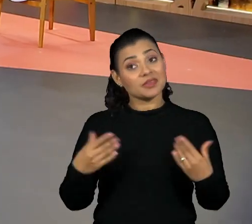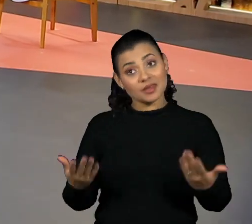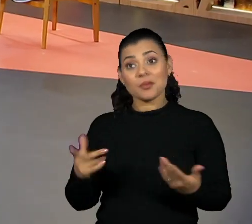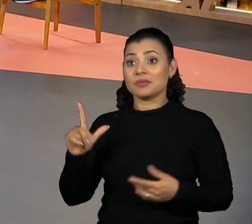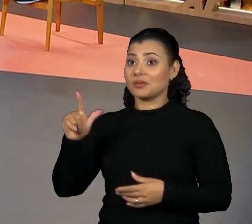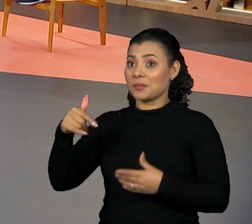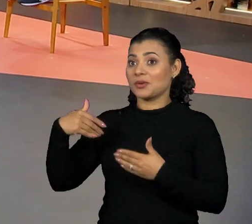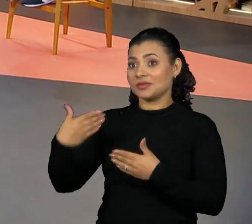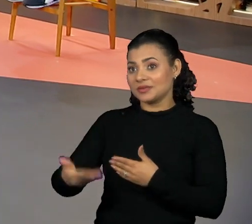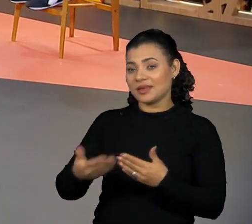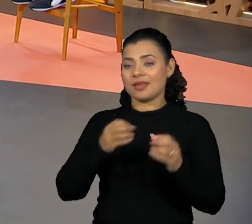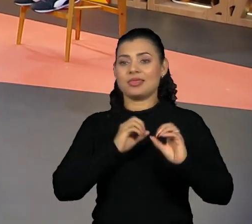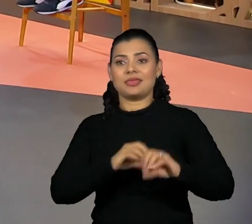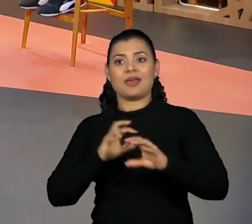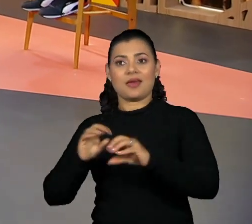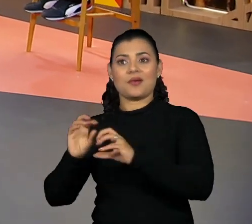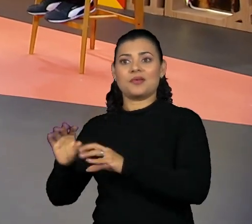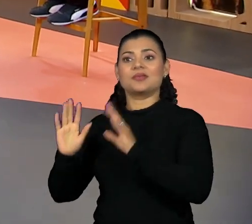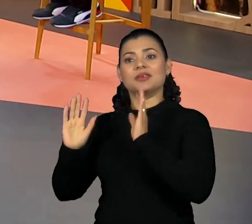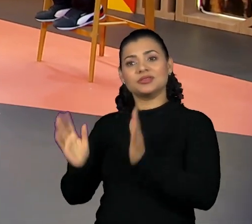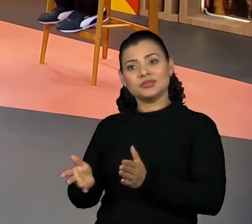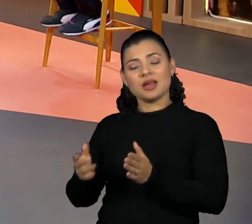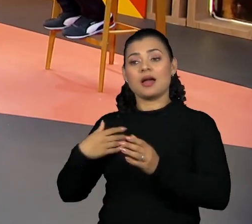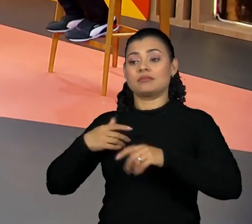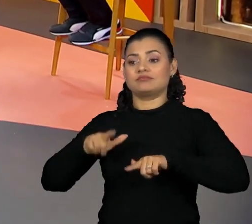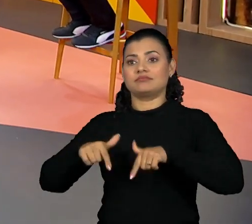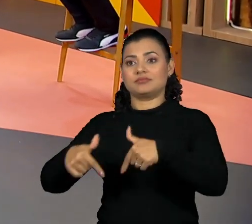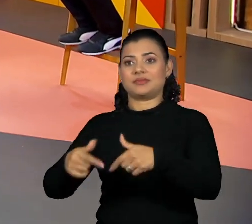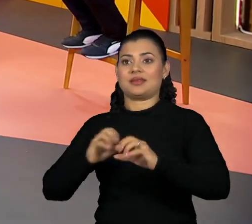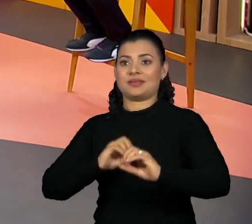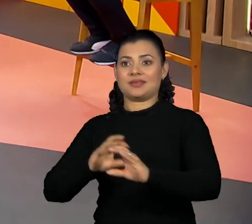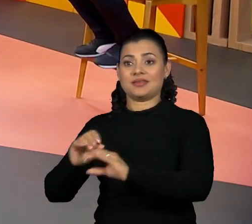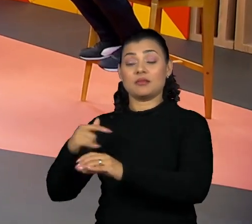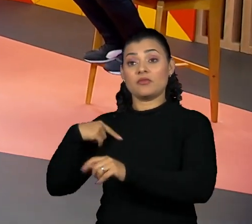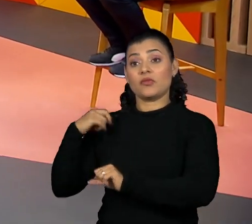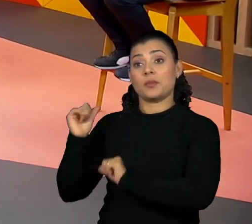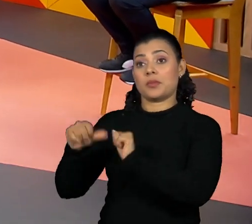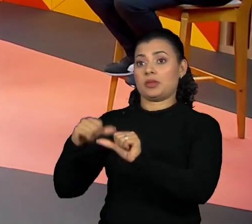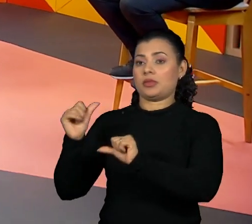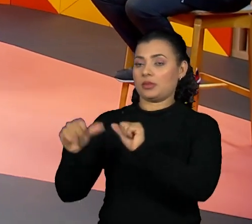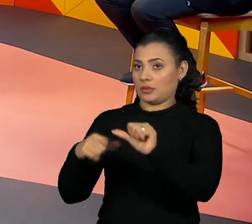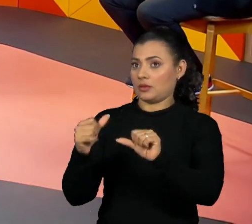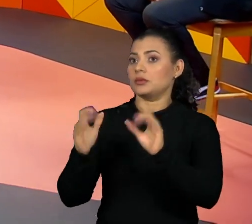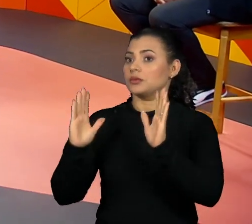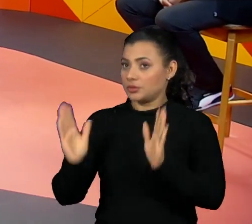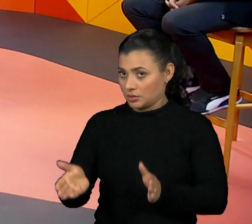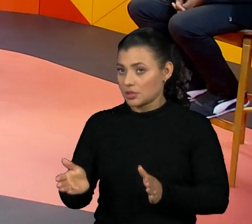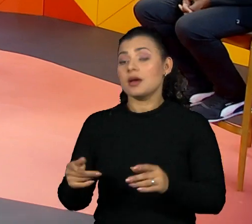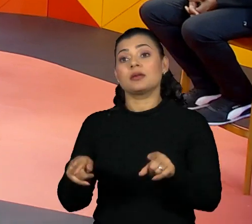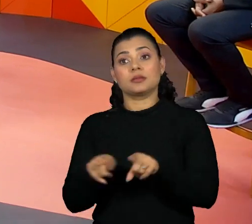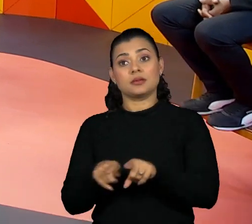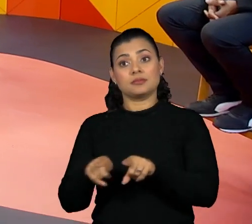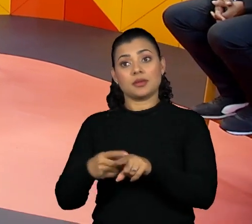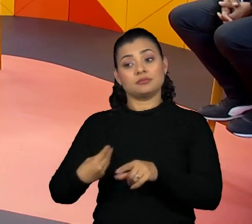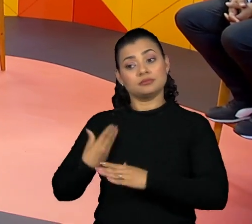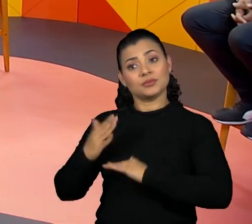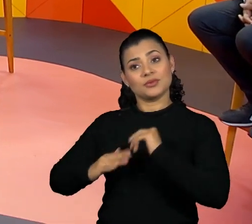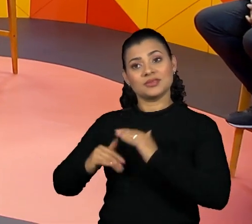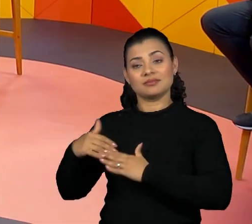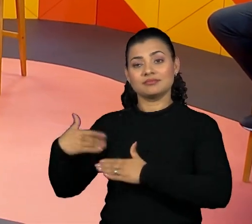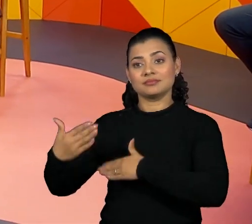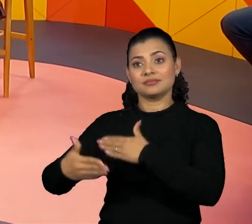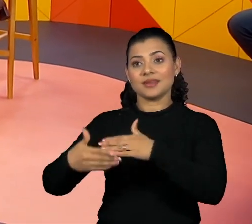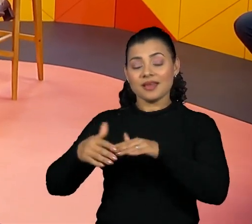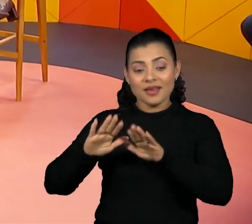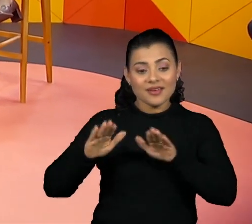depois de dar aulas, de atuar como educadora, eu fui migrando a minha carreira para o